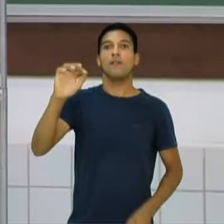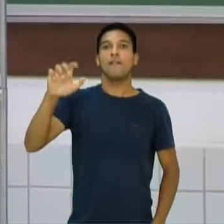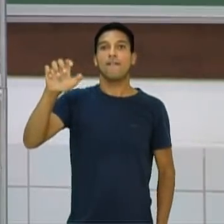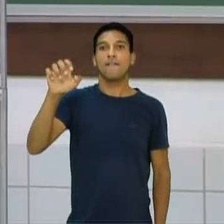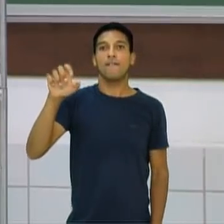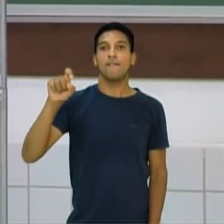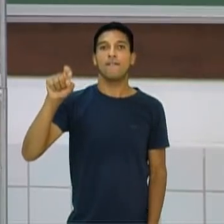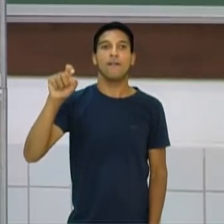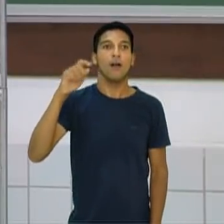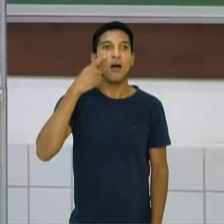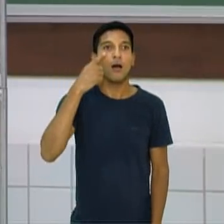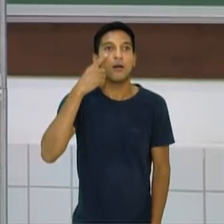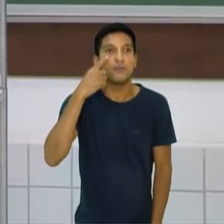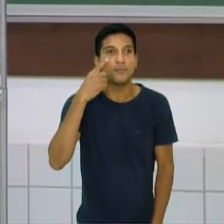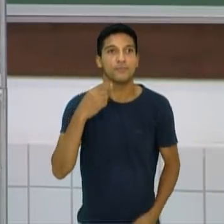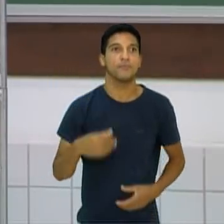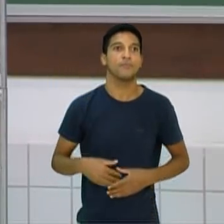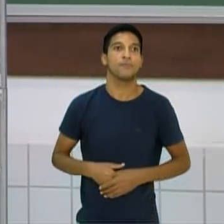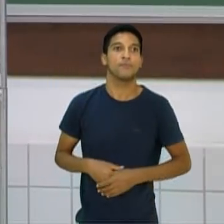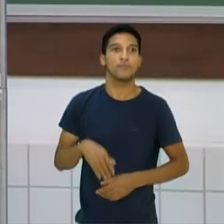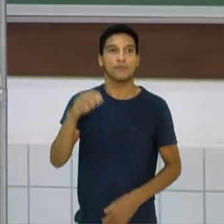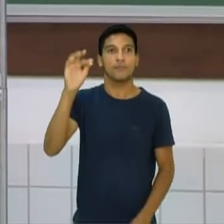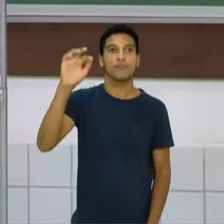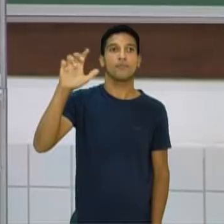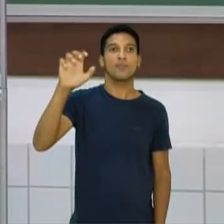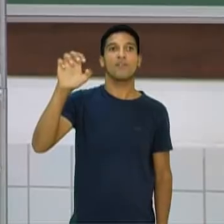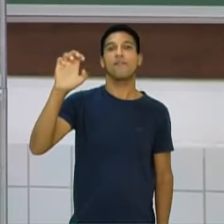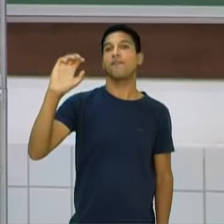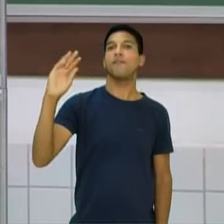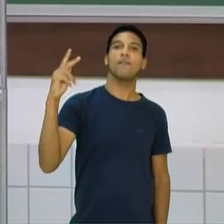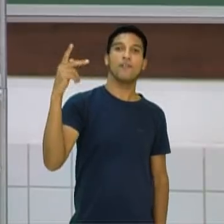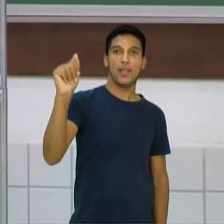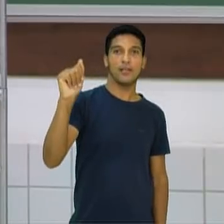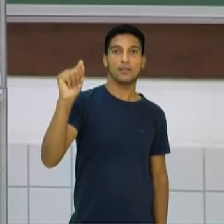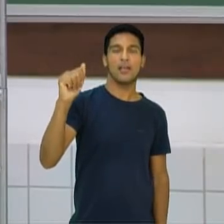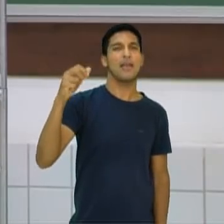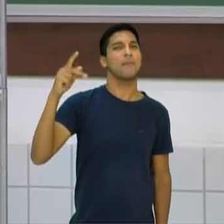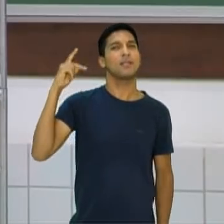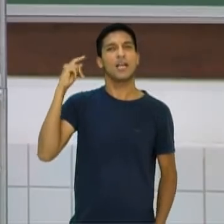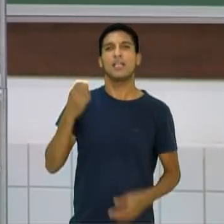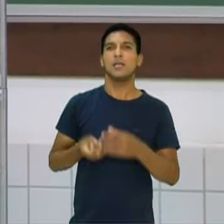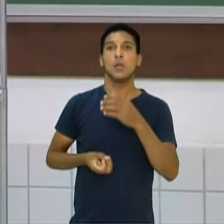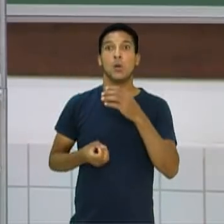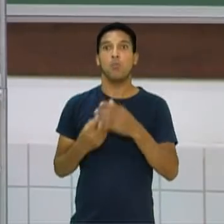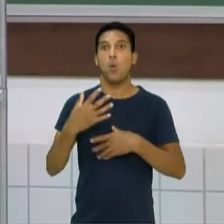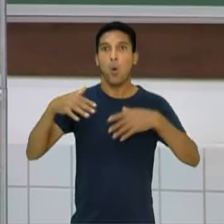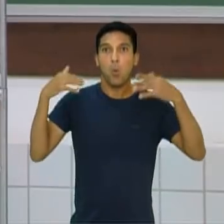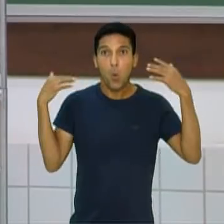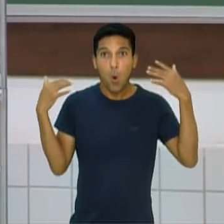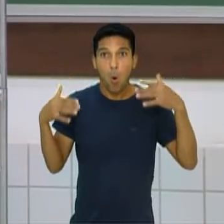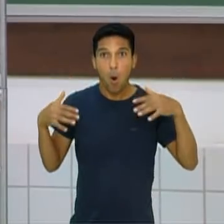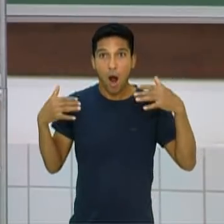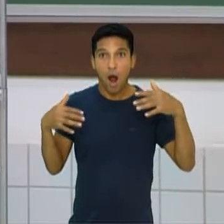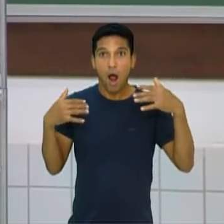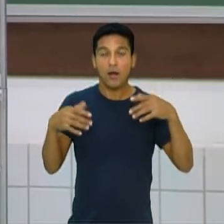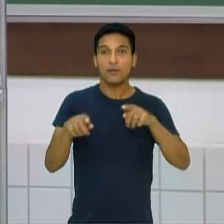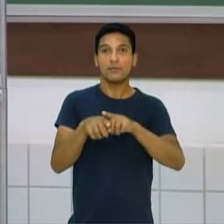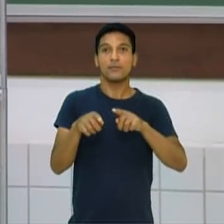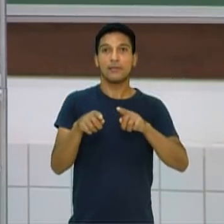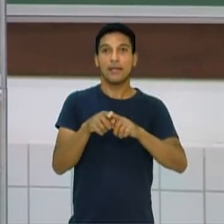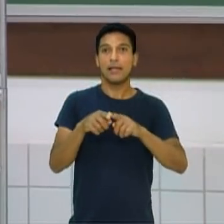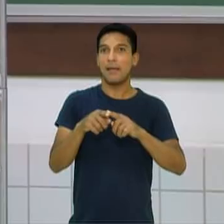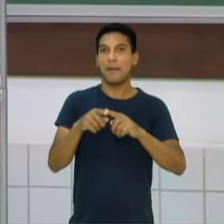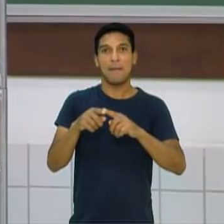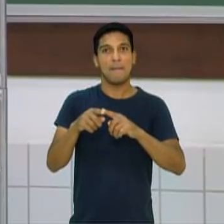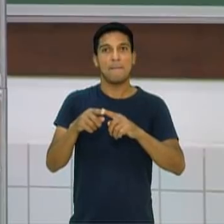ali competindo, por exemplo, com a roda, ou daí não uma invenção, mas com a descoberta do fogo. Então